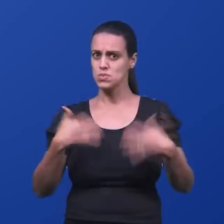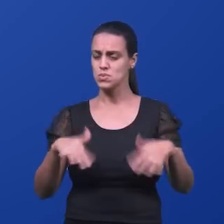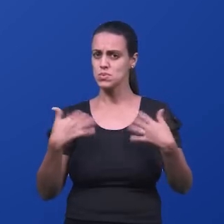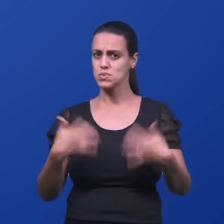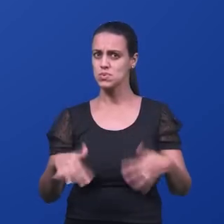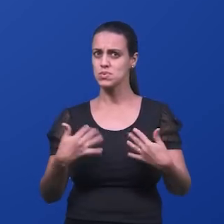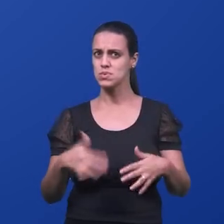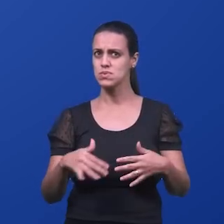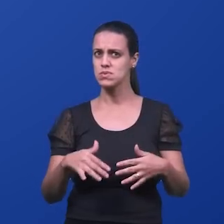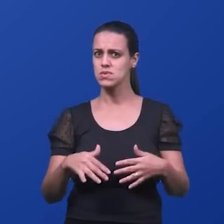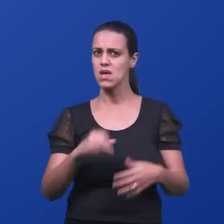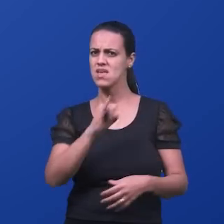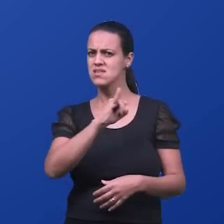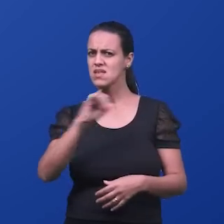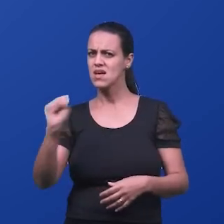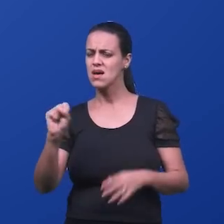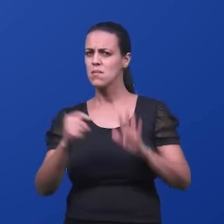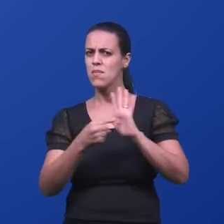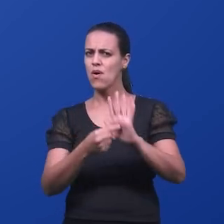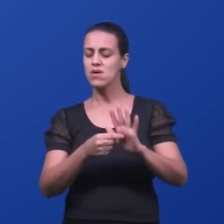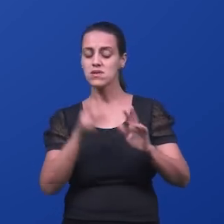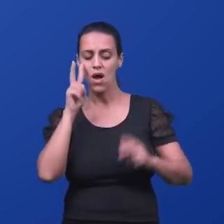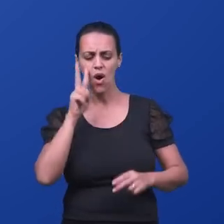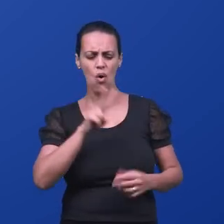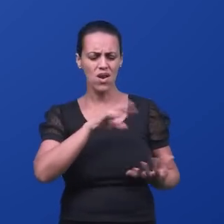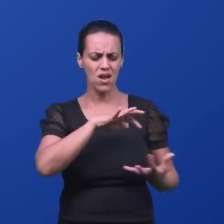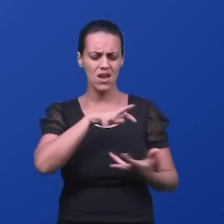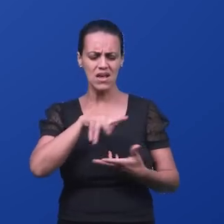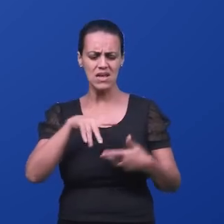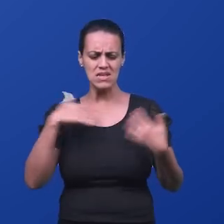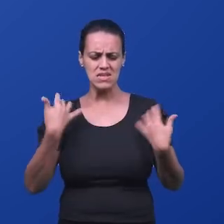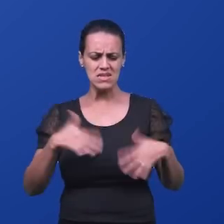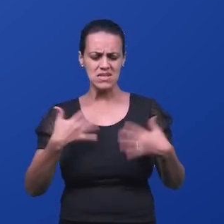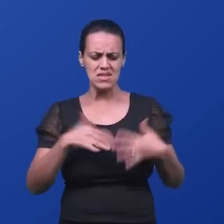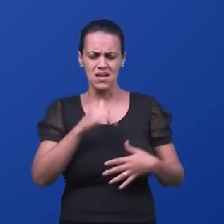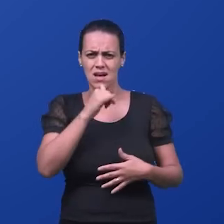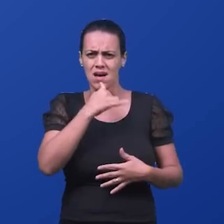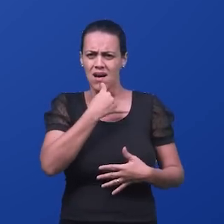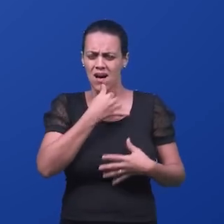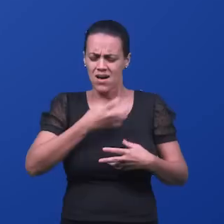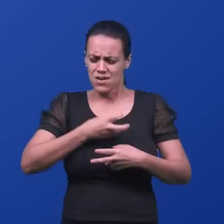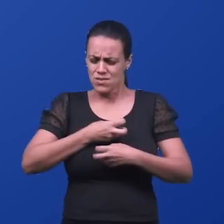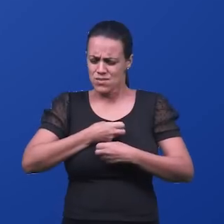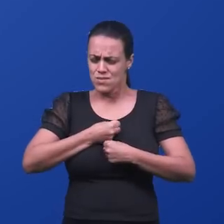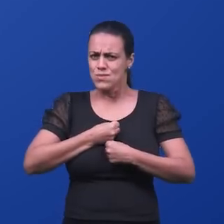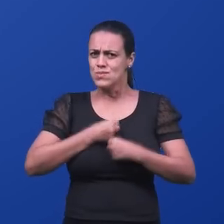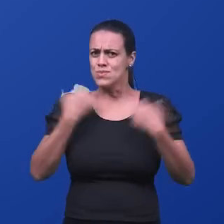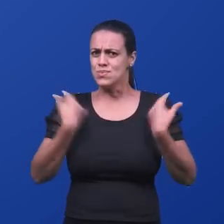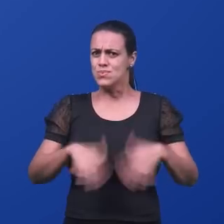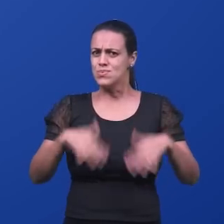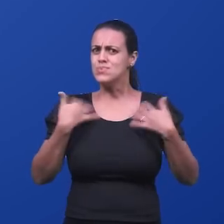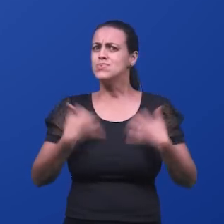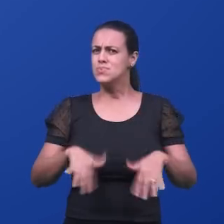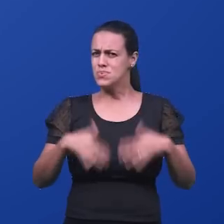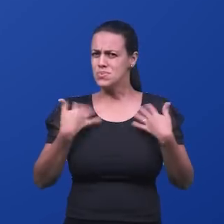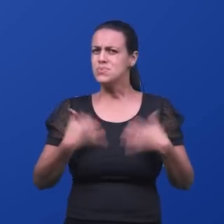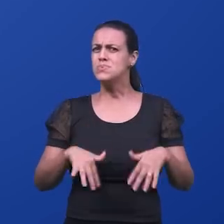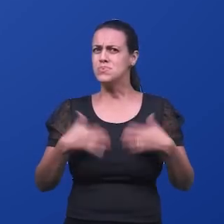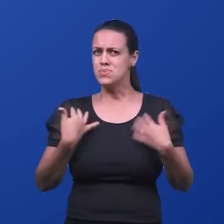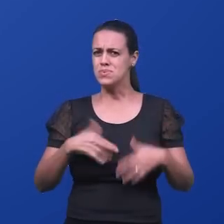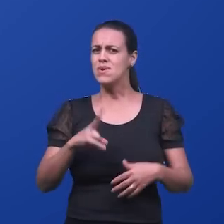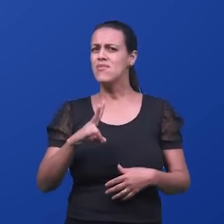diz: "E olhando para a terra, eis que haverá angústia e escuridão, e sombras de ansiedade, e